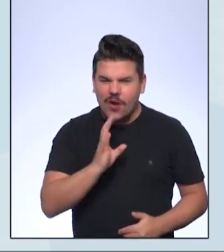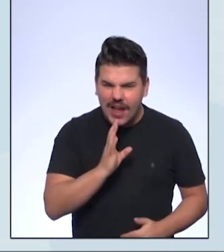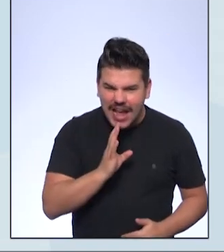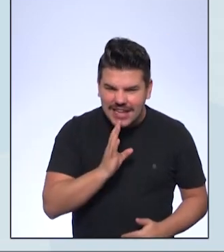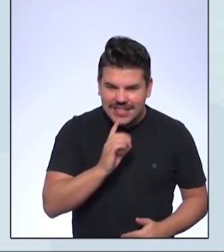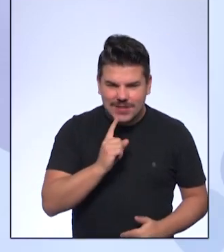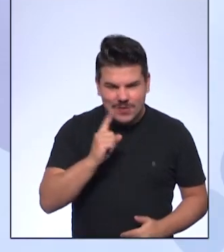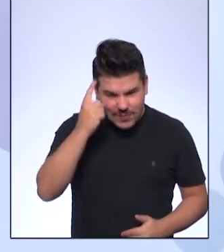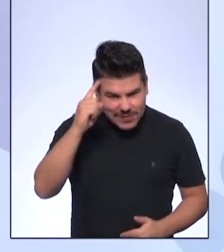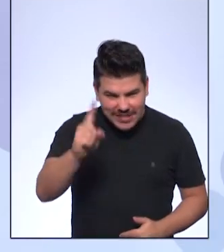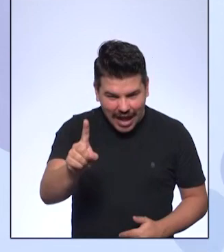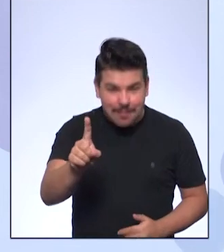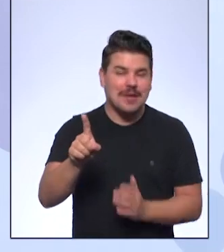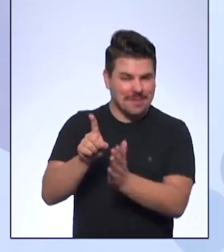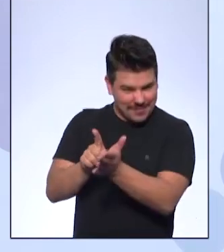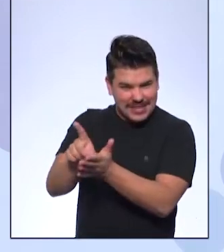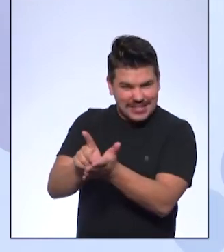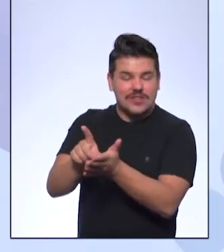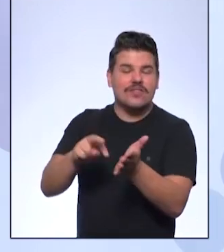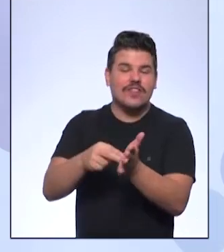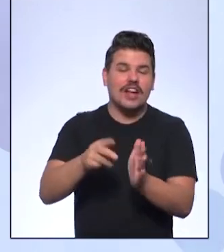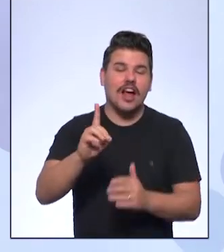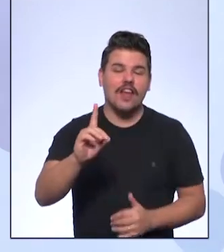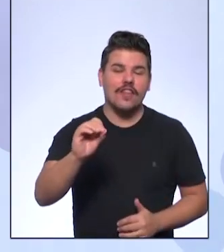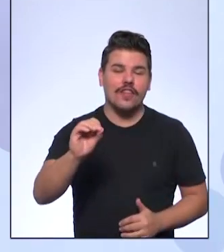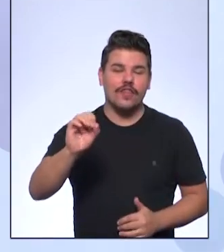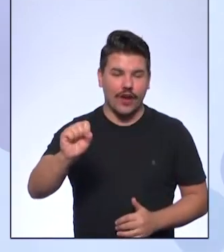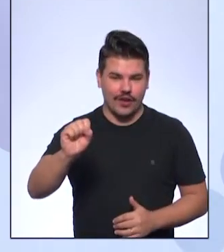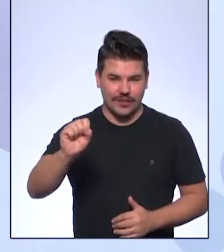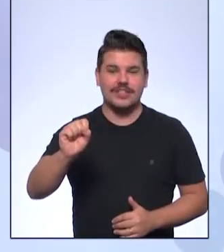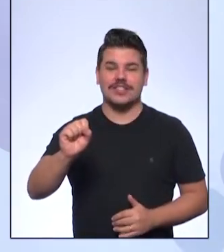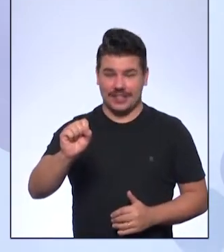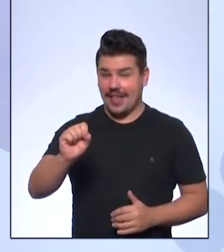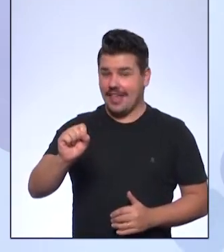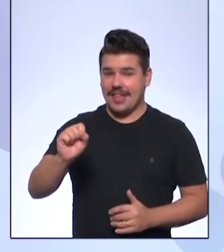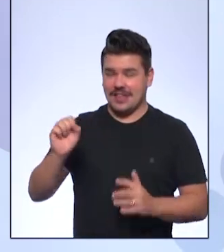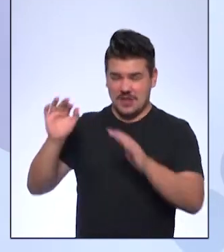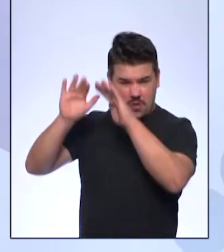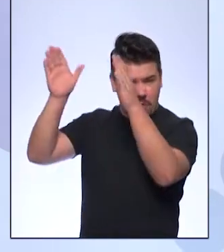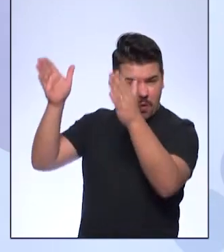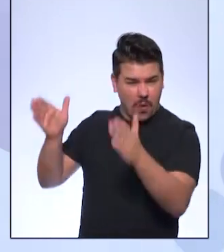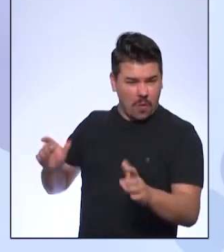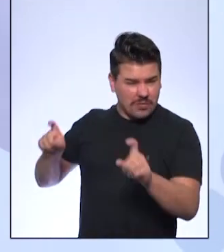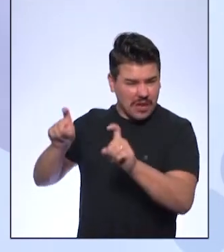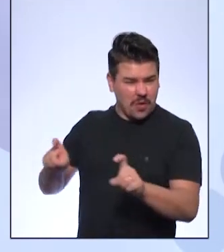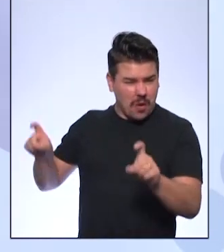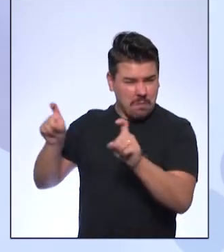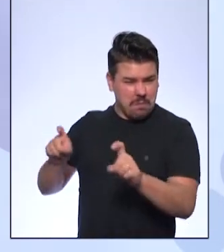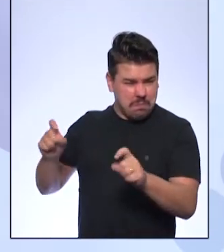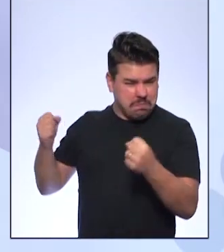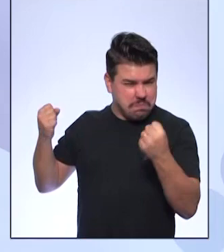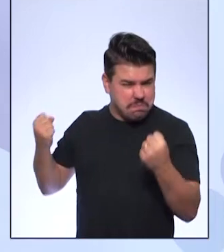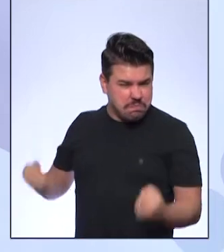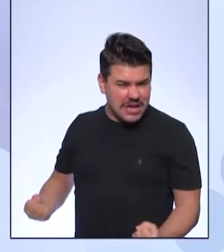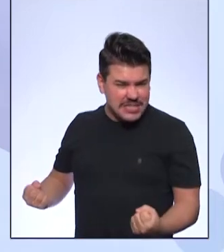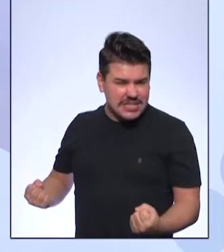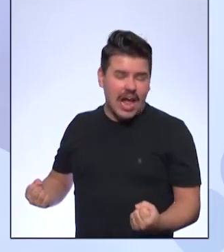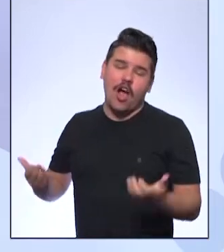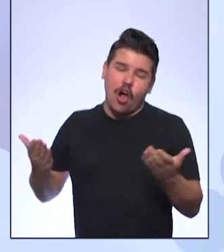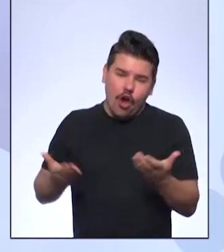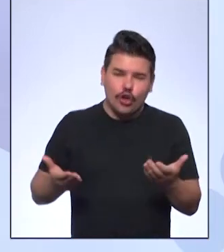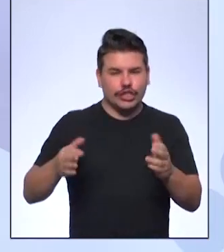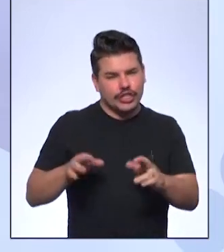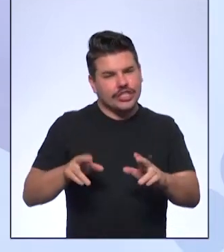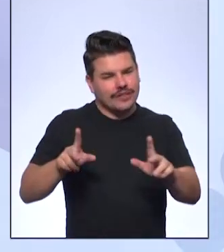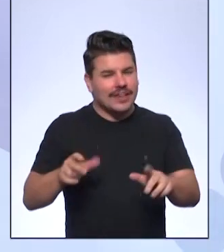E hoje a gente já tem, né, em smartphones minúsculos, em tablets e coisas do tipo. E, na verdade, hoje